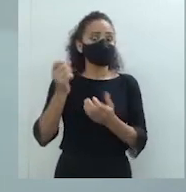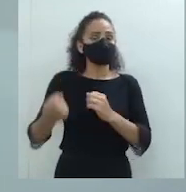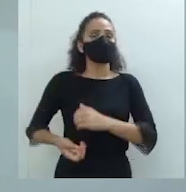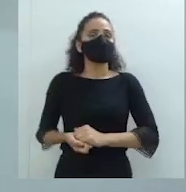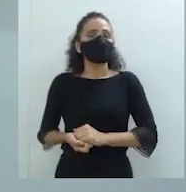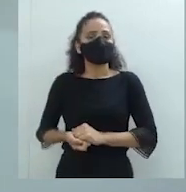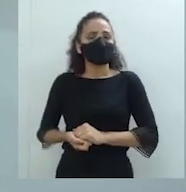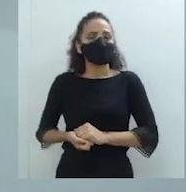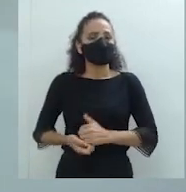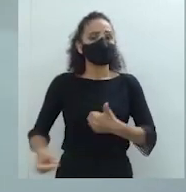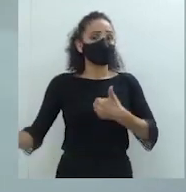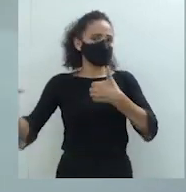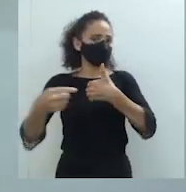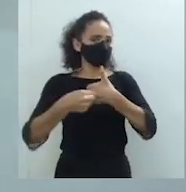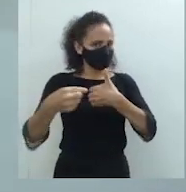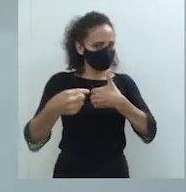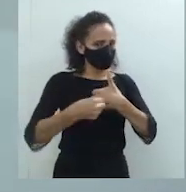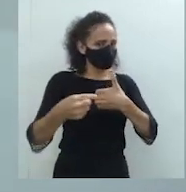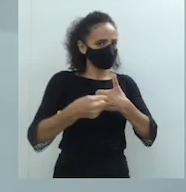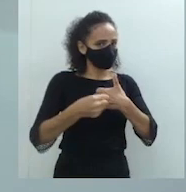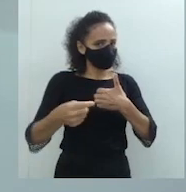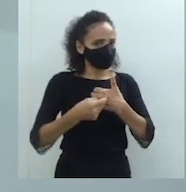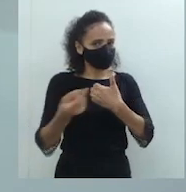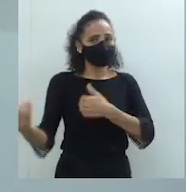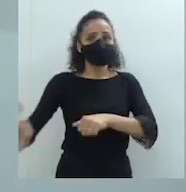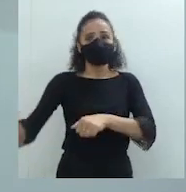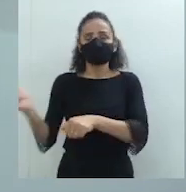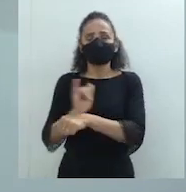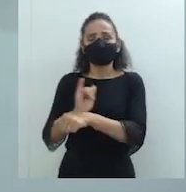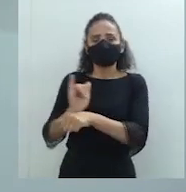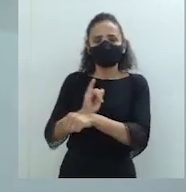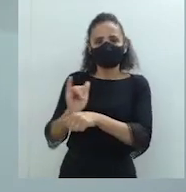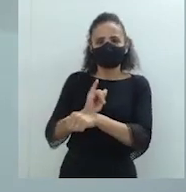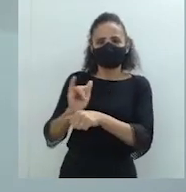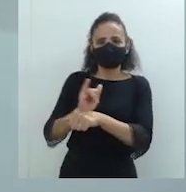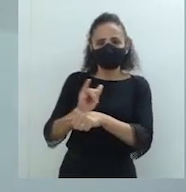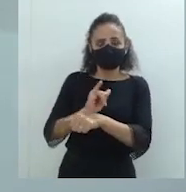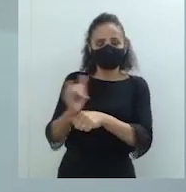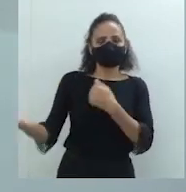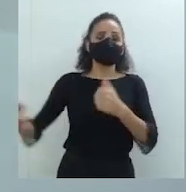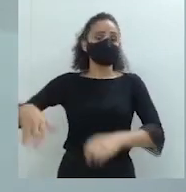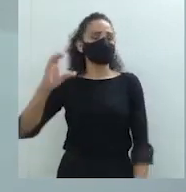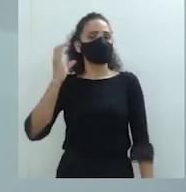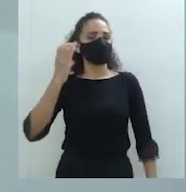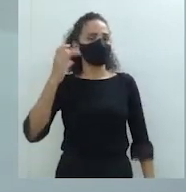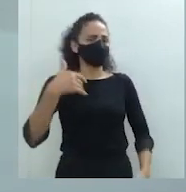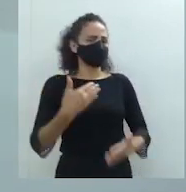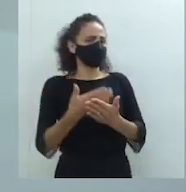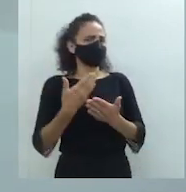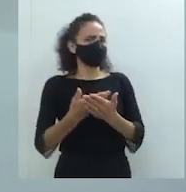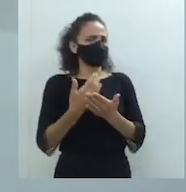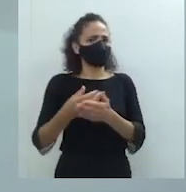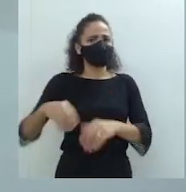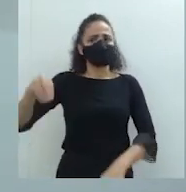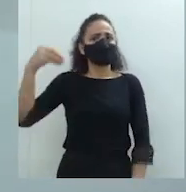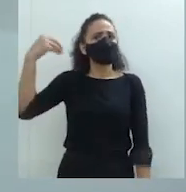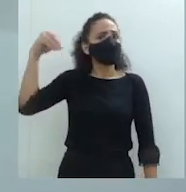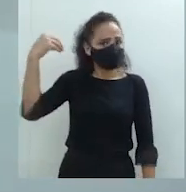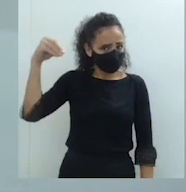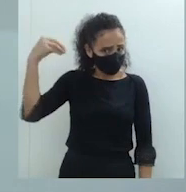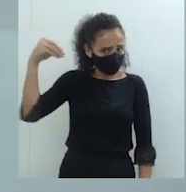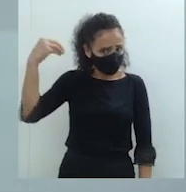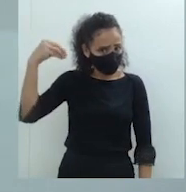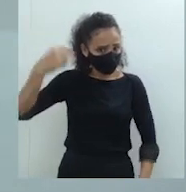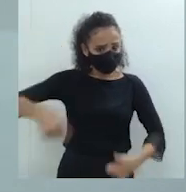aquele velho like lá no YouTube, curtindo as nossas aulas de ciências. Vai lá naquele sininho que tem